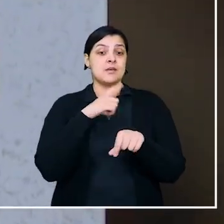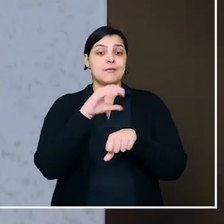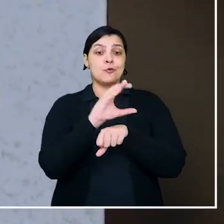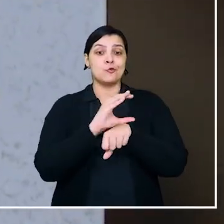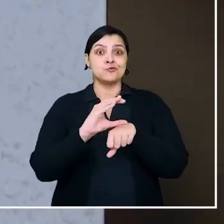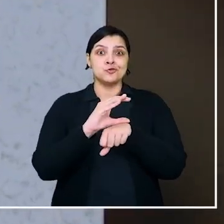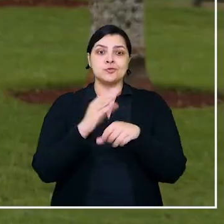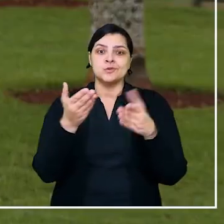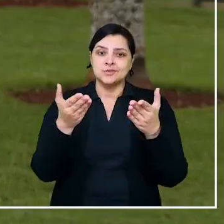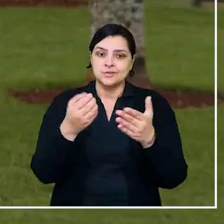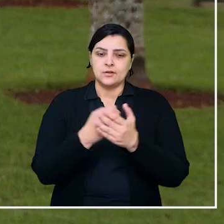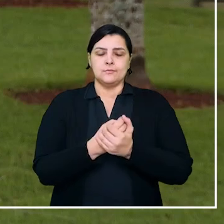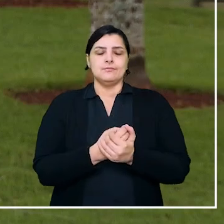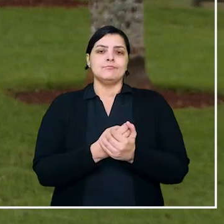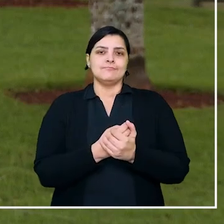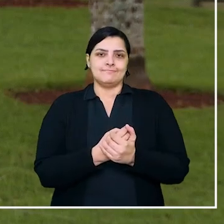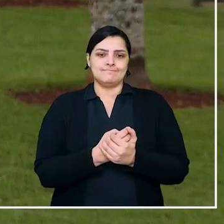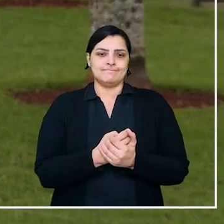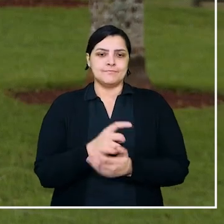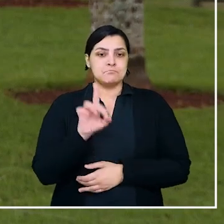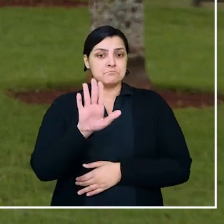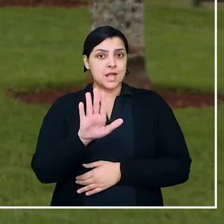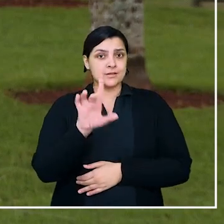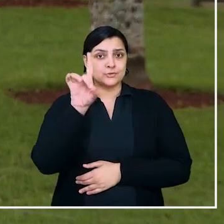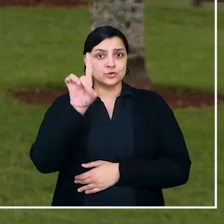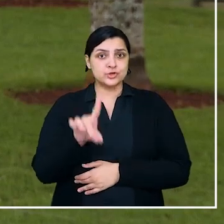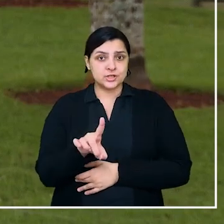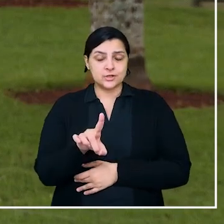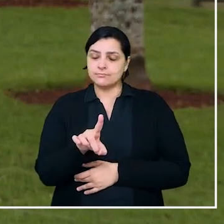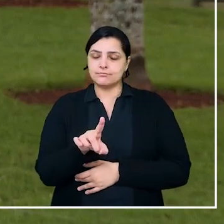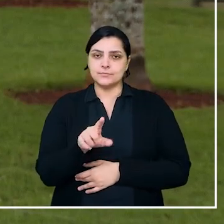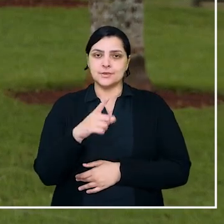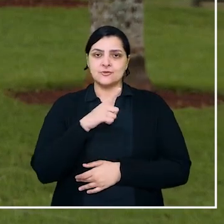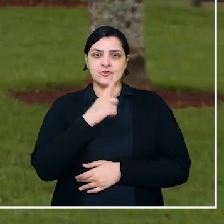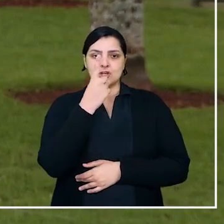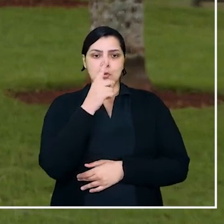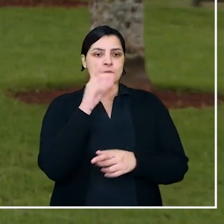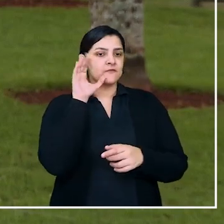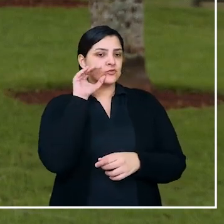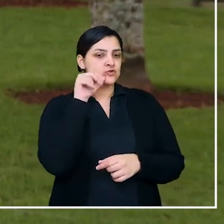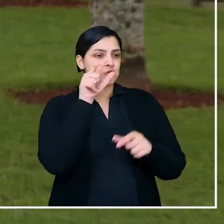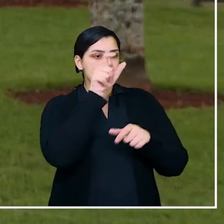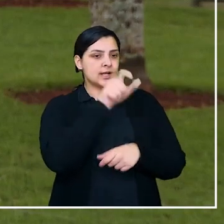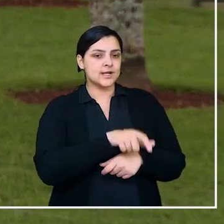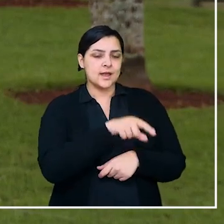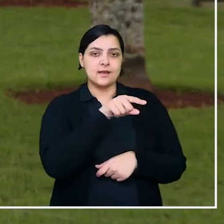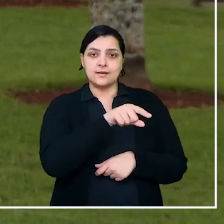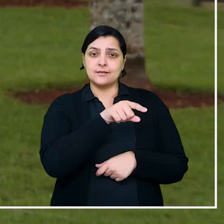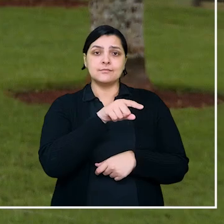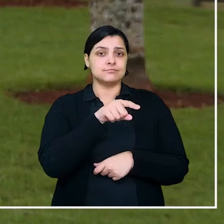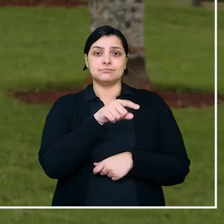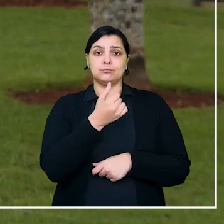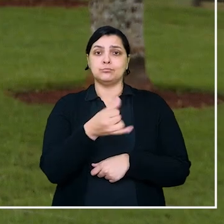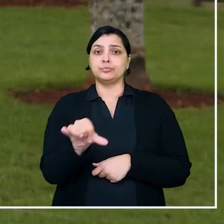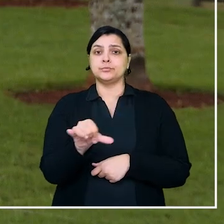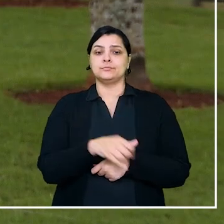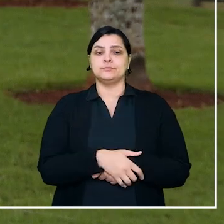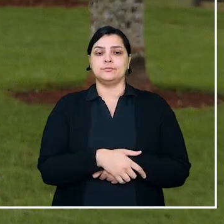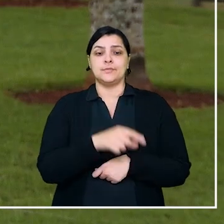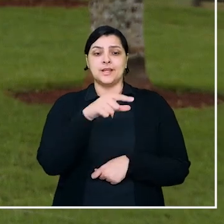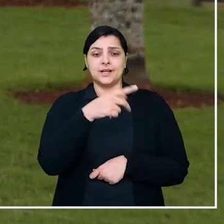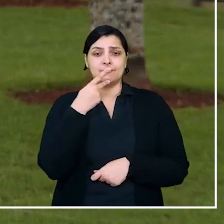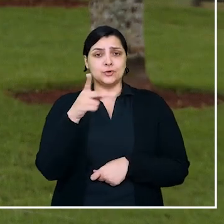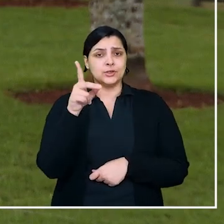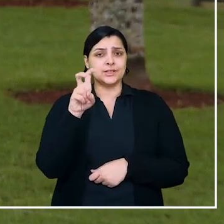pela Constituição. Esse direito, entretanto, foi negado a uma vendedora na Paraíba. Em ação trabalhista, a profissional contou